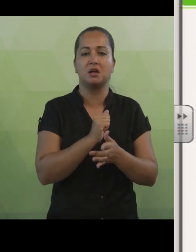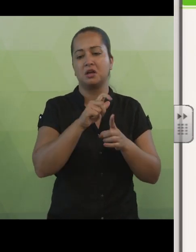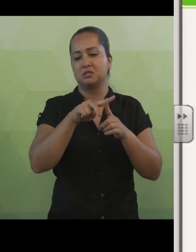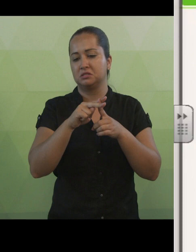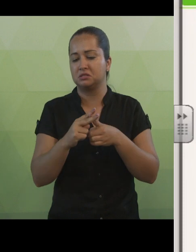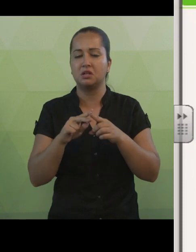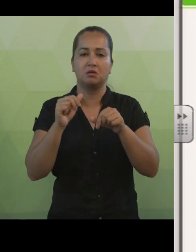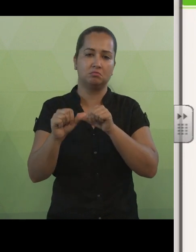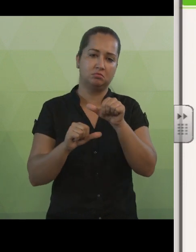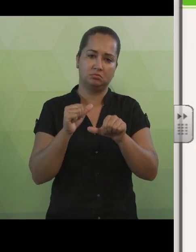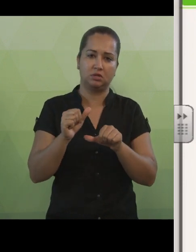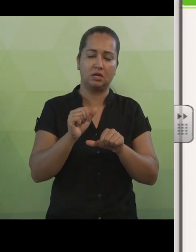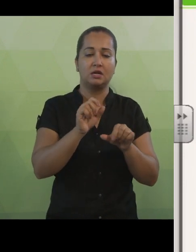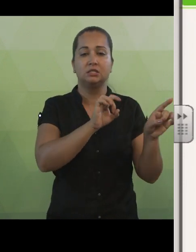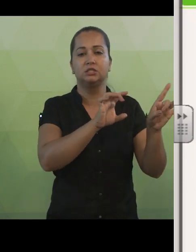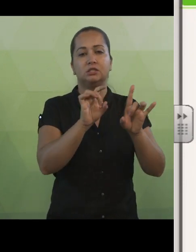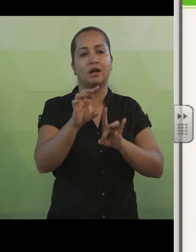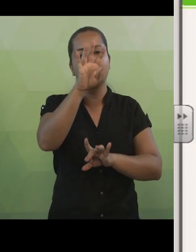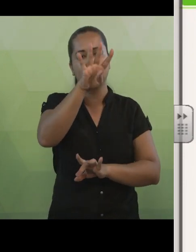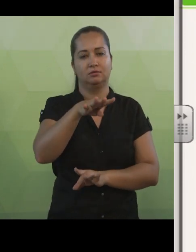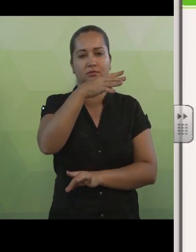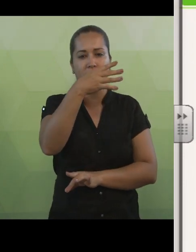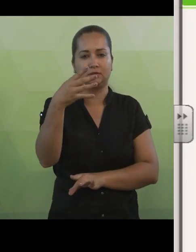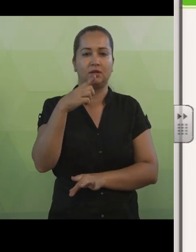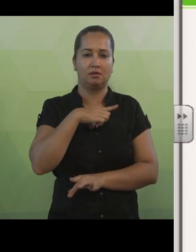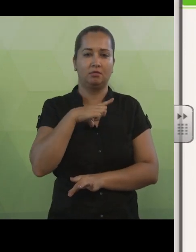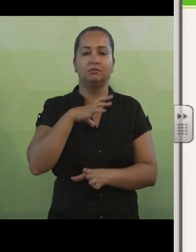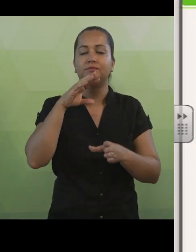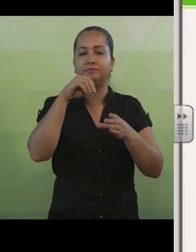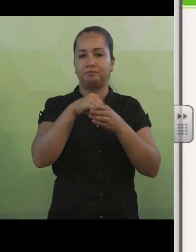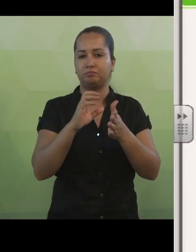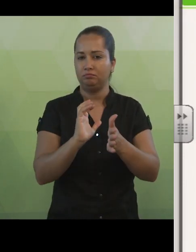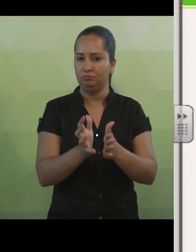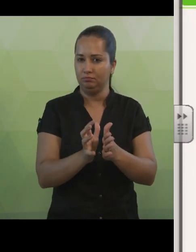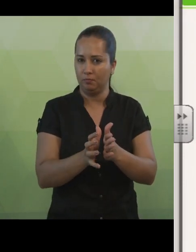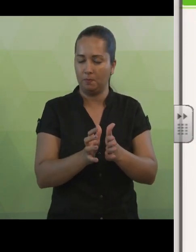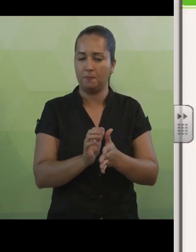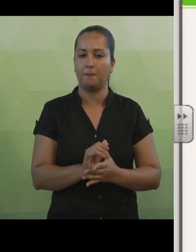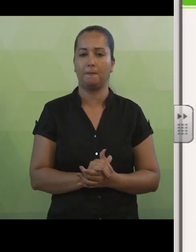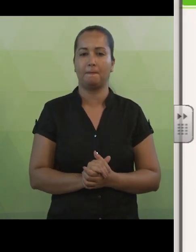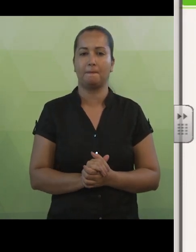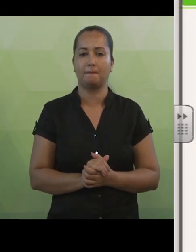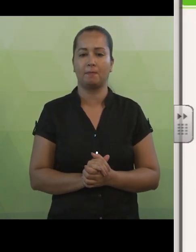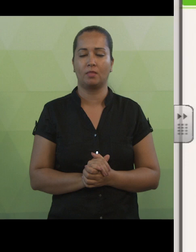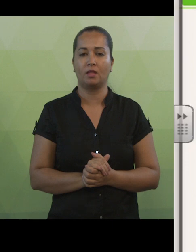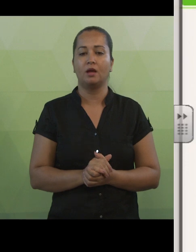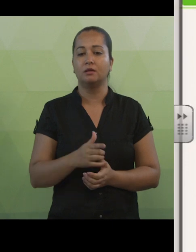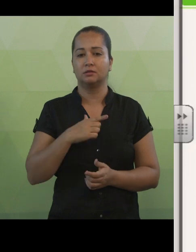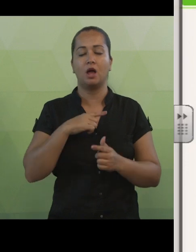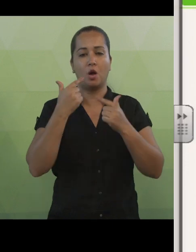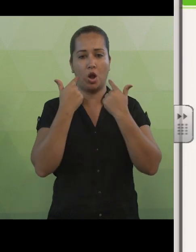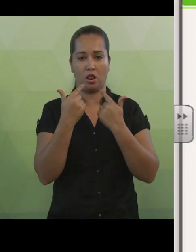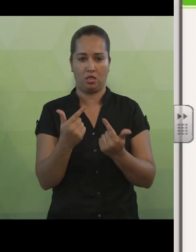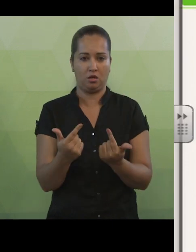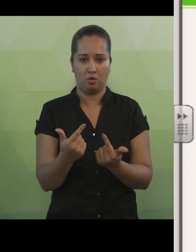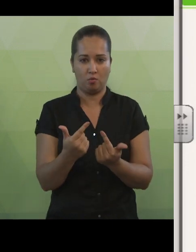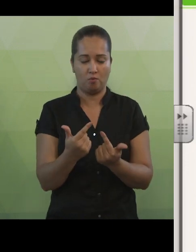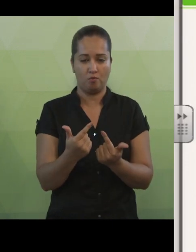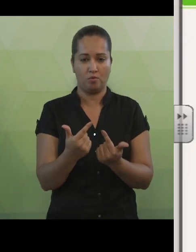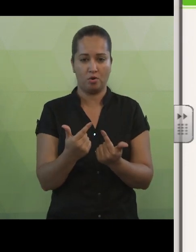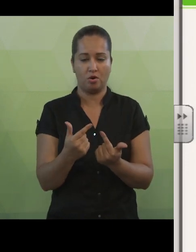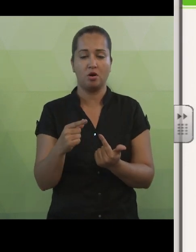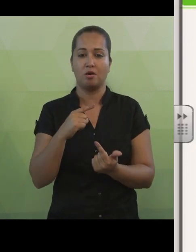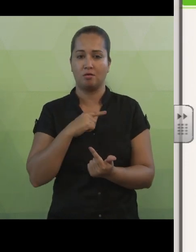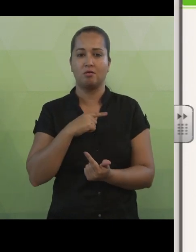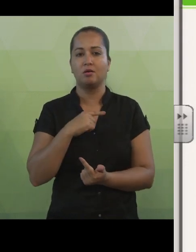tabela que a gente tem no banco de dados. Esses programas eles são escritos utilizando uma linguagem normalmente conhecida como Storage